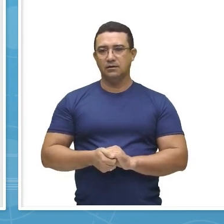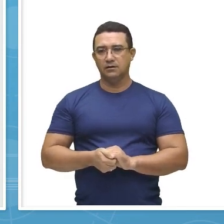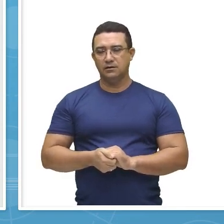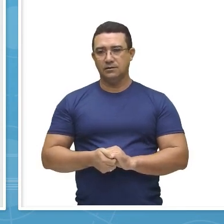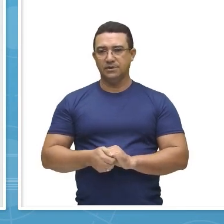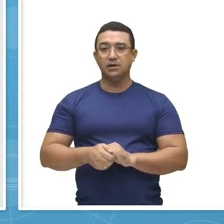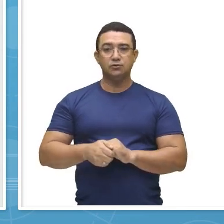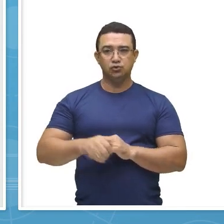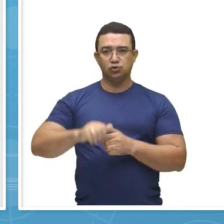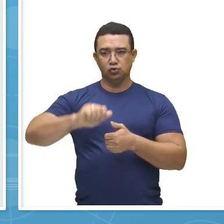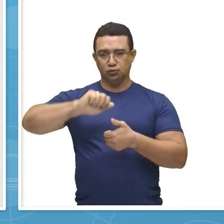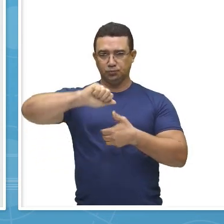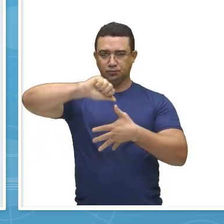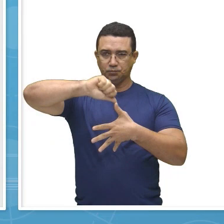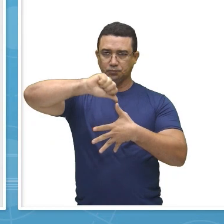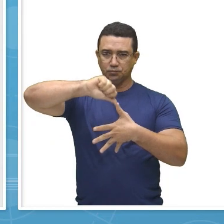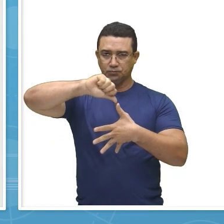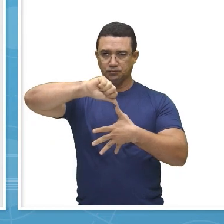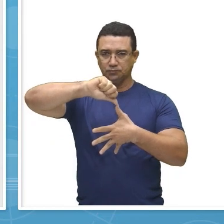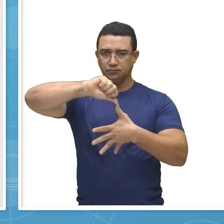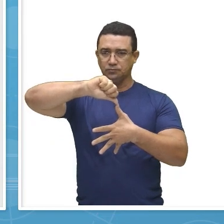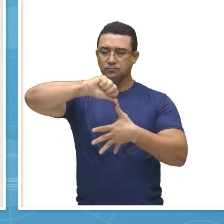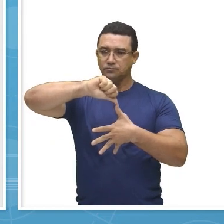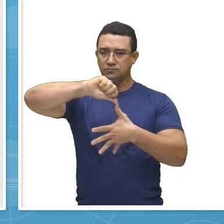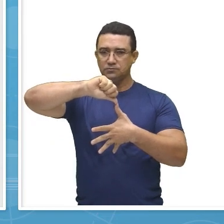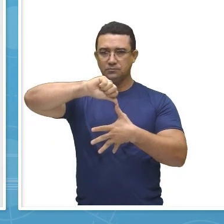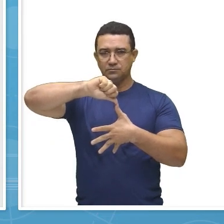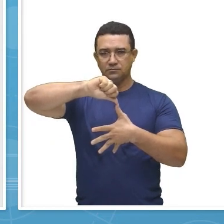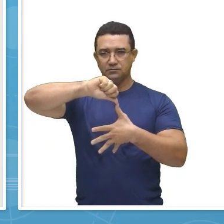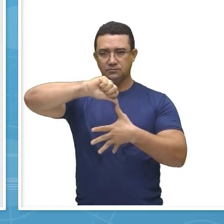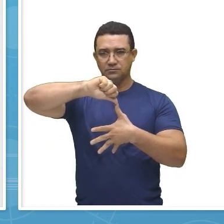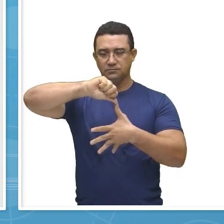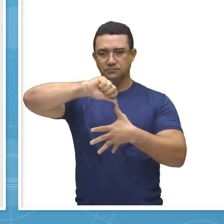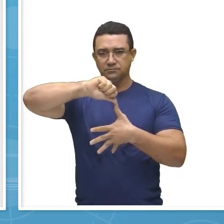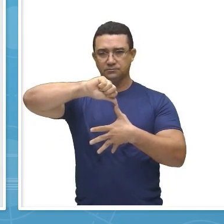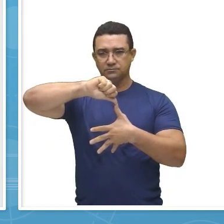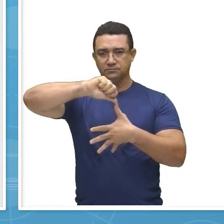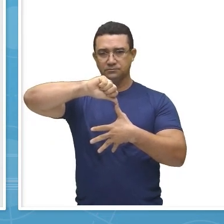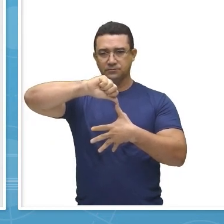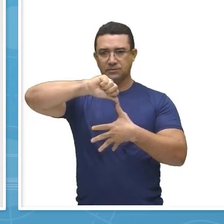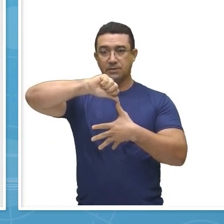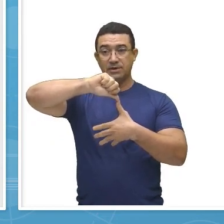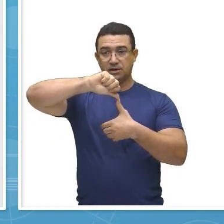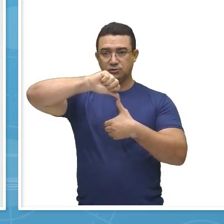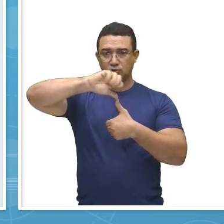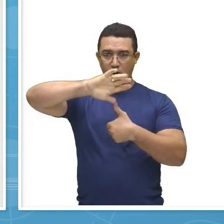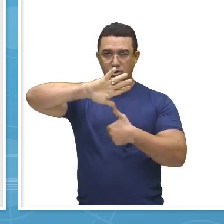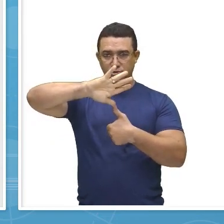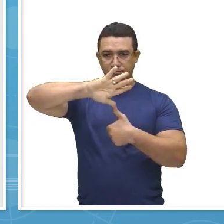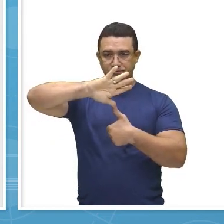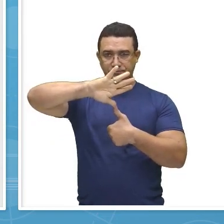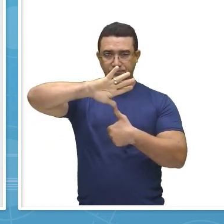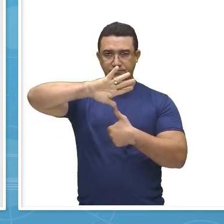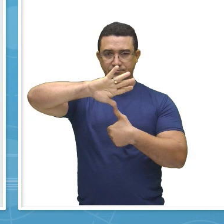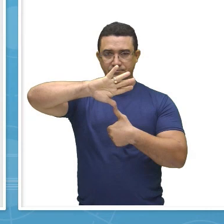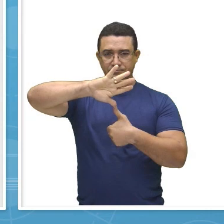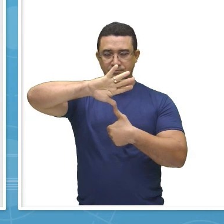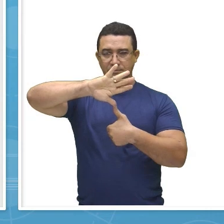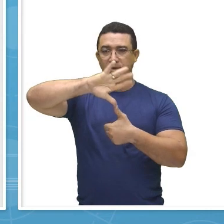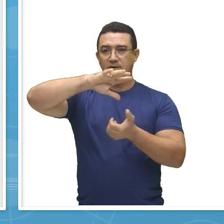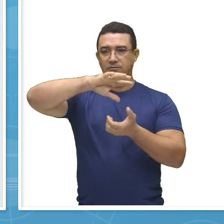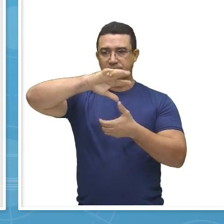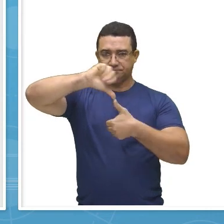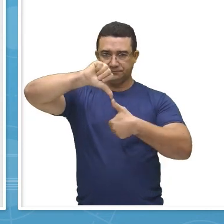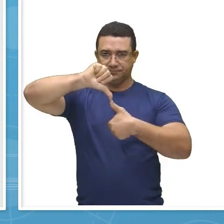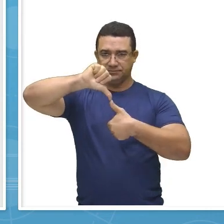tá bom? Isso tudo é devido às suas condições geográficas, tá bom? Aqui, ao centro, a